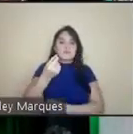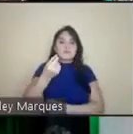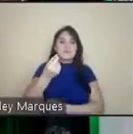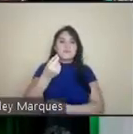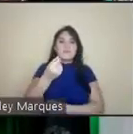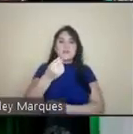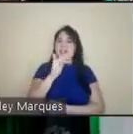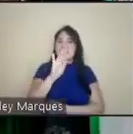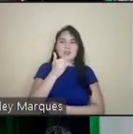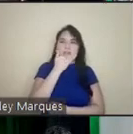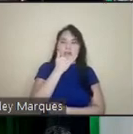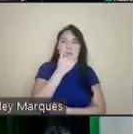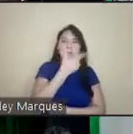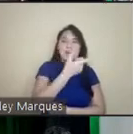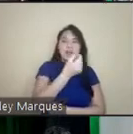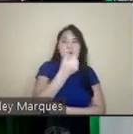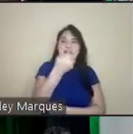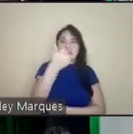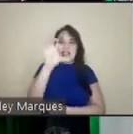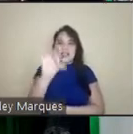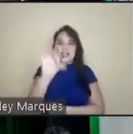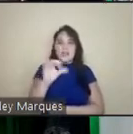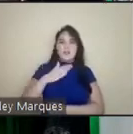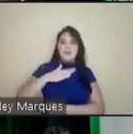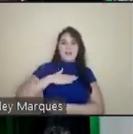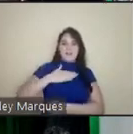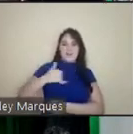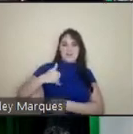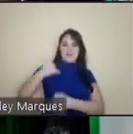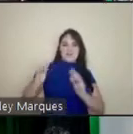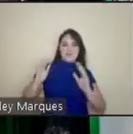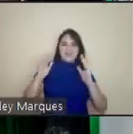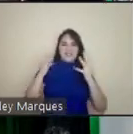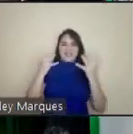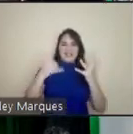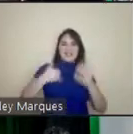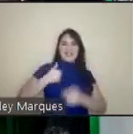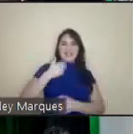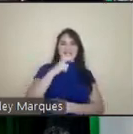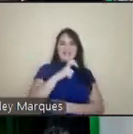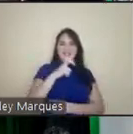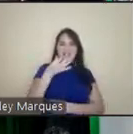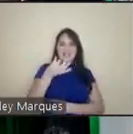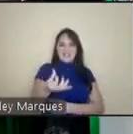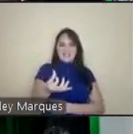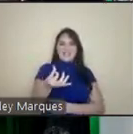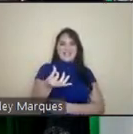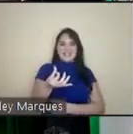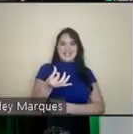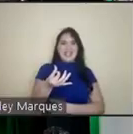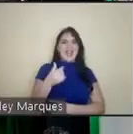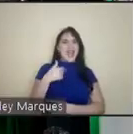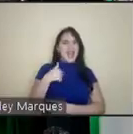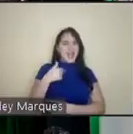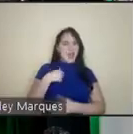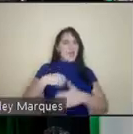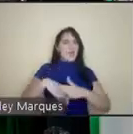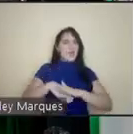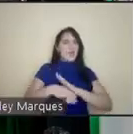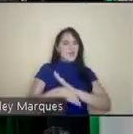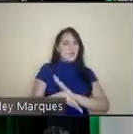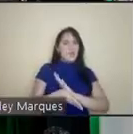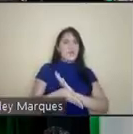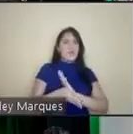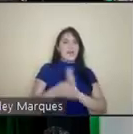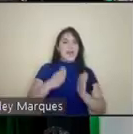2020? Não, 2019, no meu aniversário. De 56 anos, eu tenho mania de lançar livro no dia do meu aniversário. Porque tem gente que